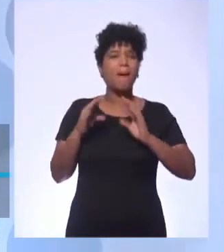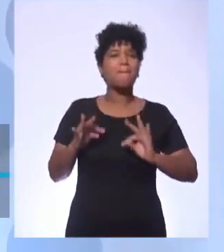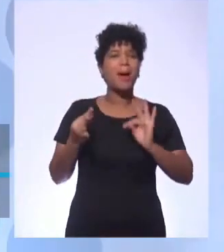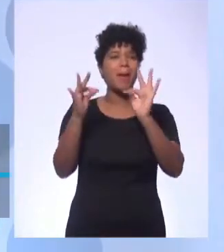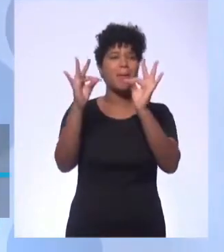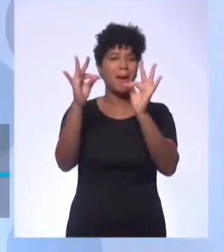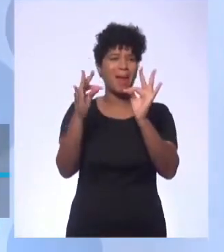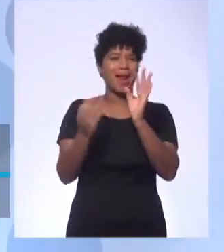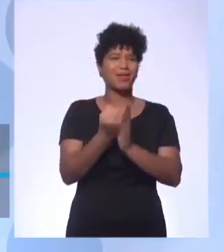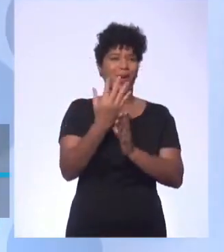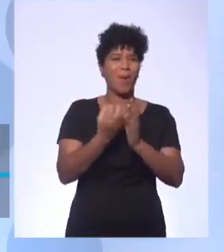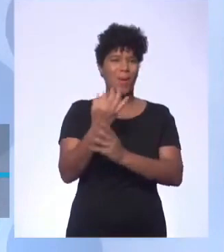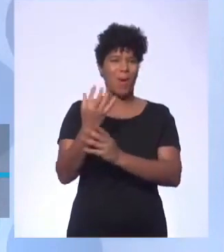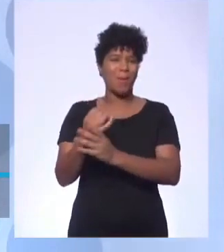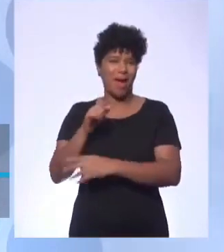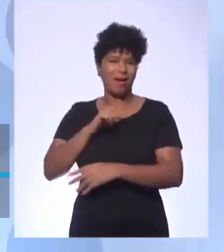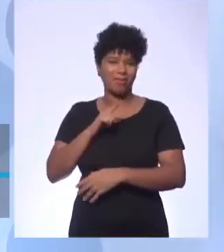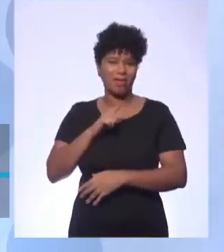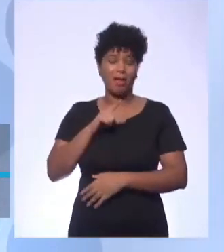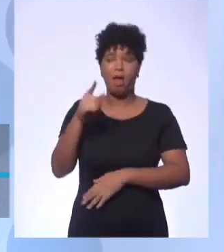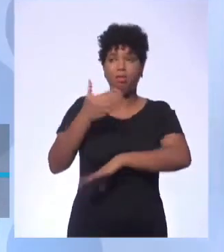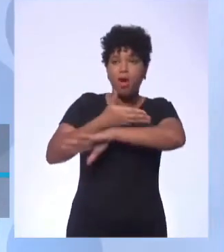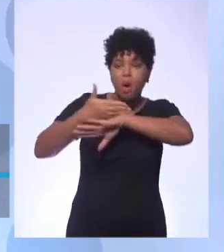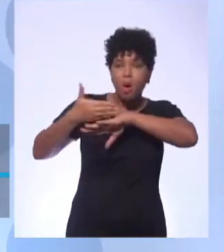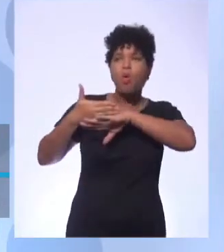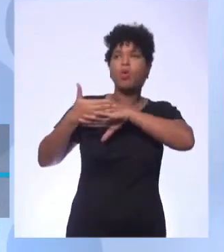onde você vê muito essa questão, né,